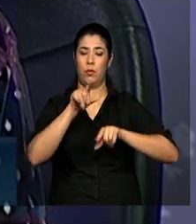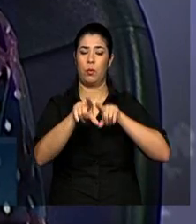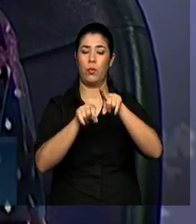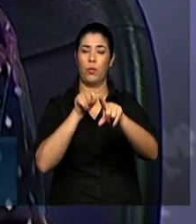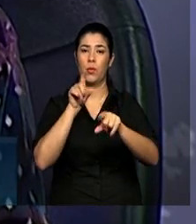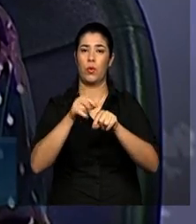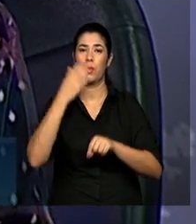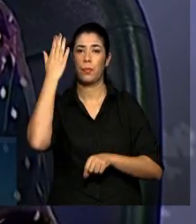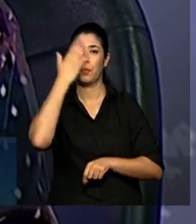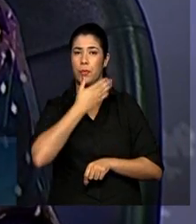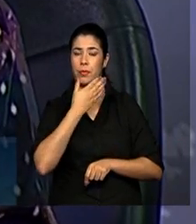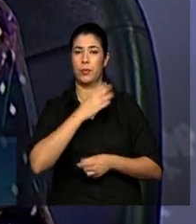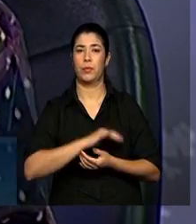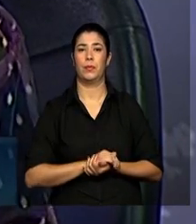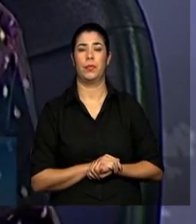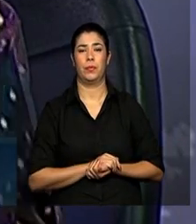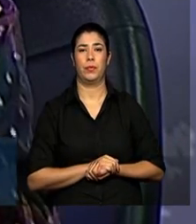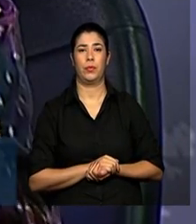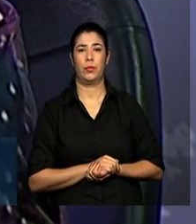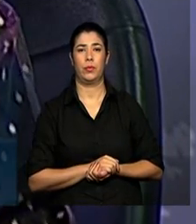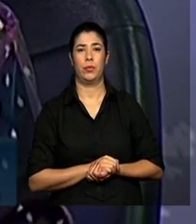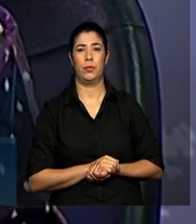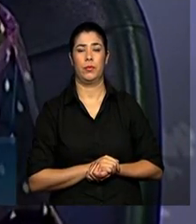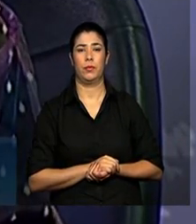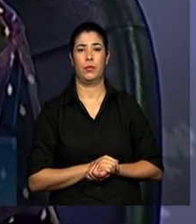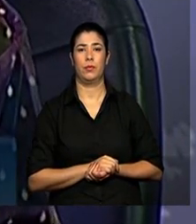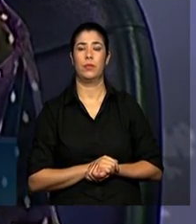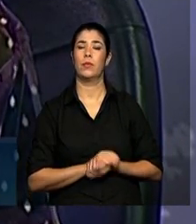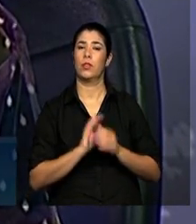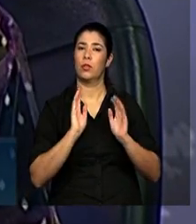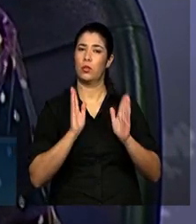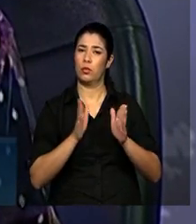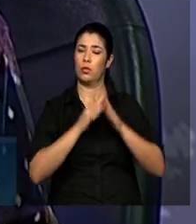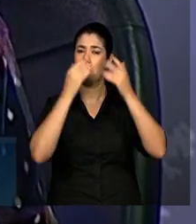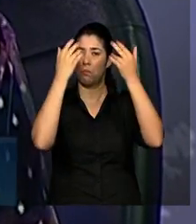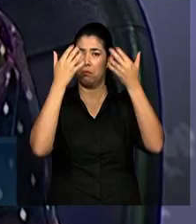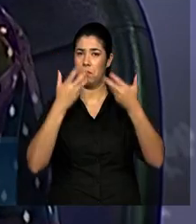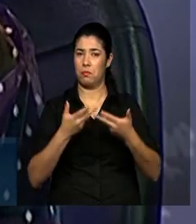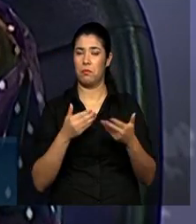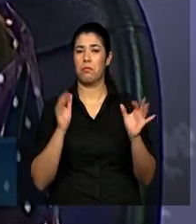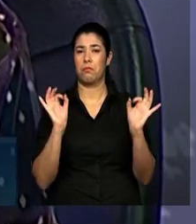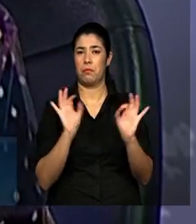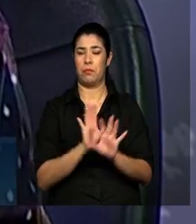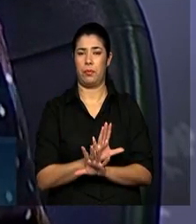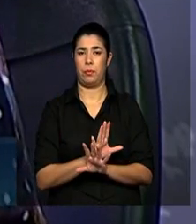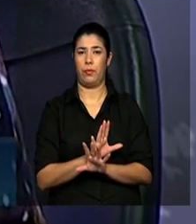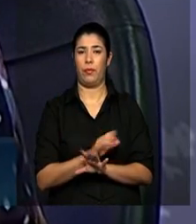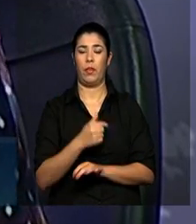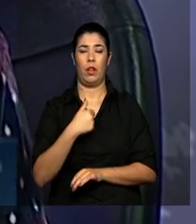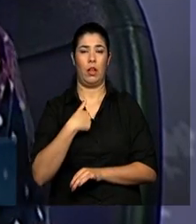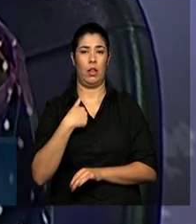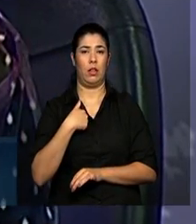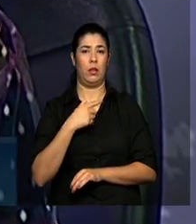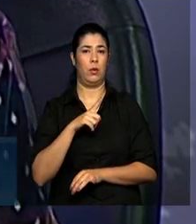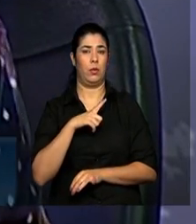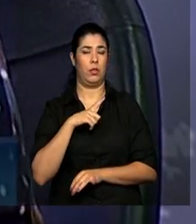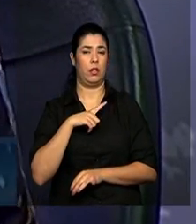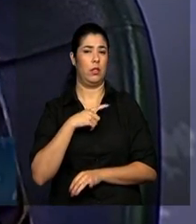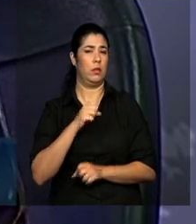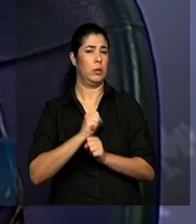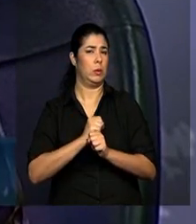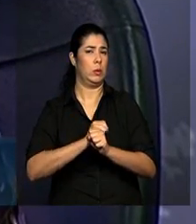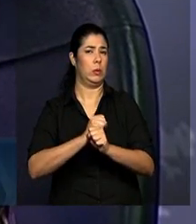vestígios. Eu quero caminhar para o fim da minha fala dizendo o seguinte: eu coordenei por